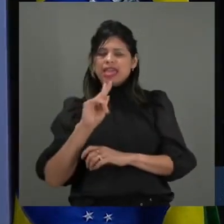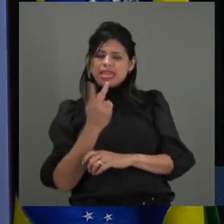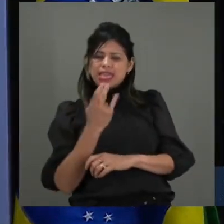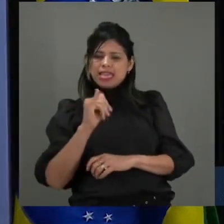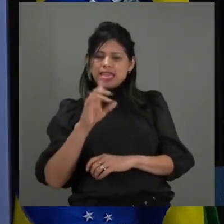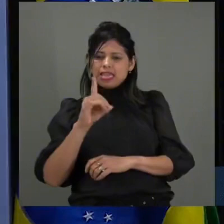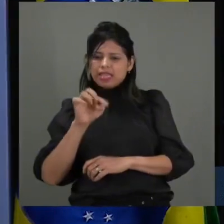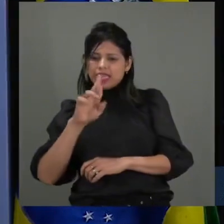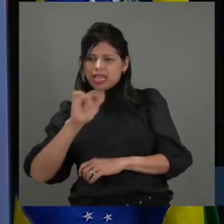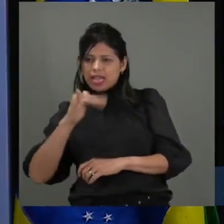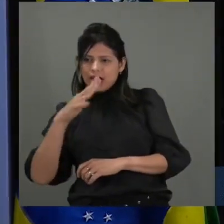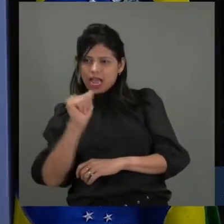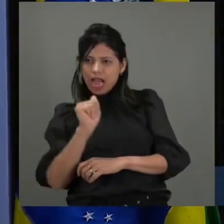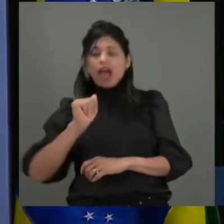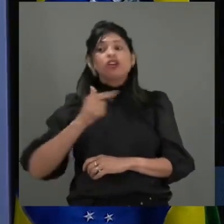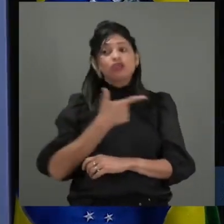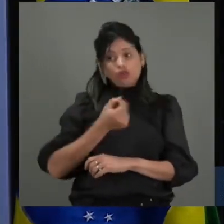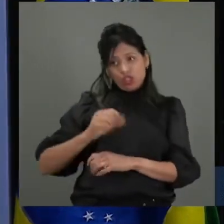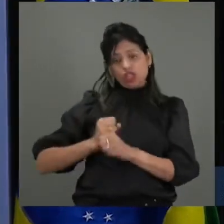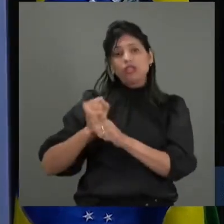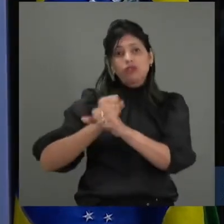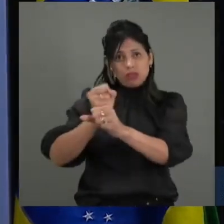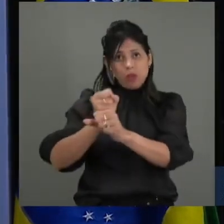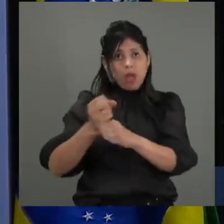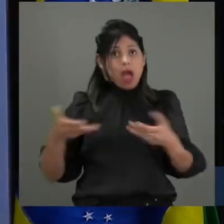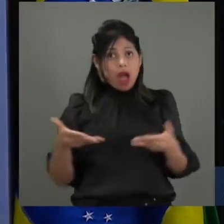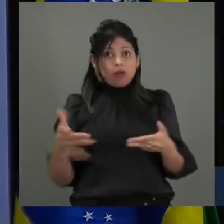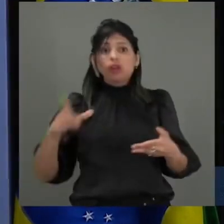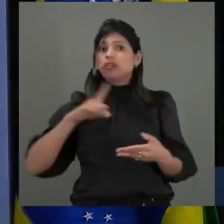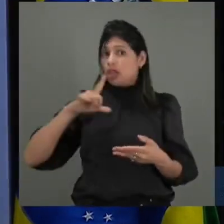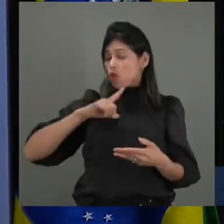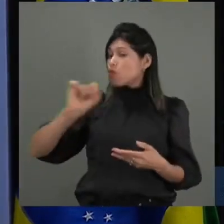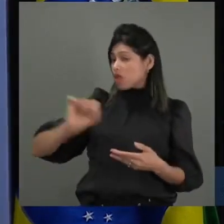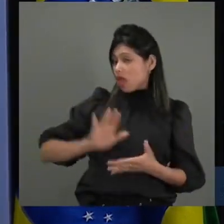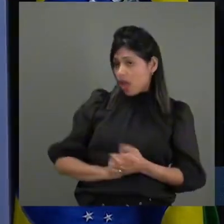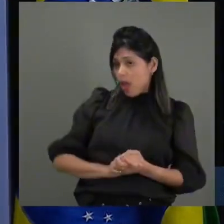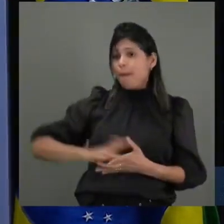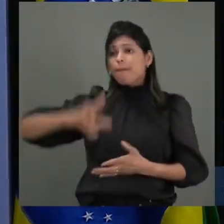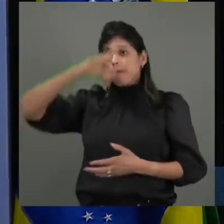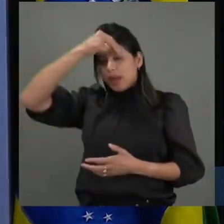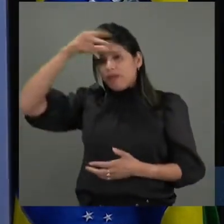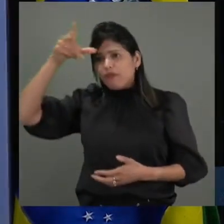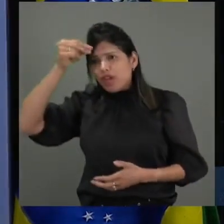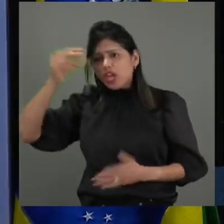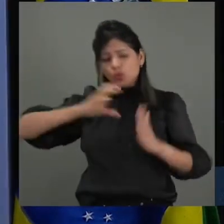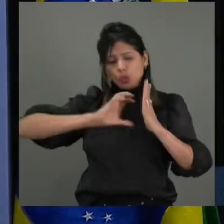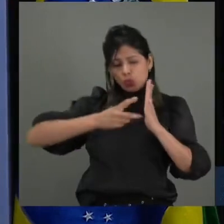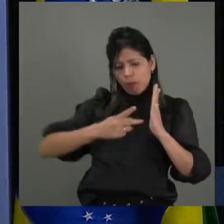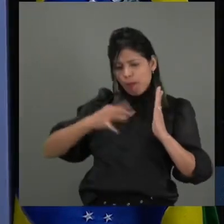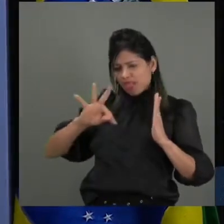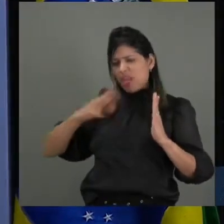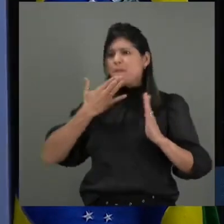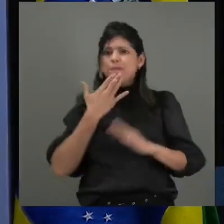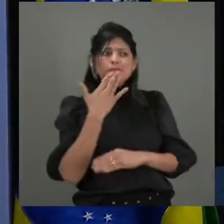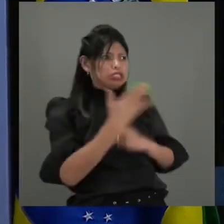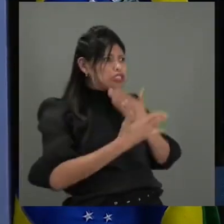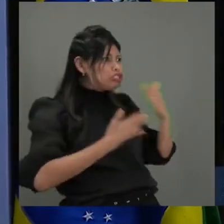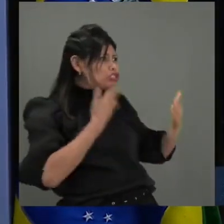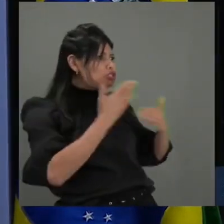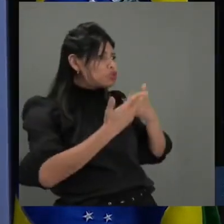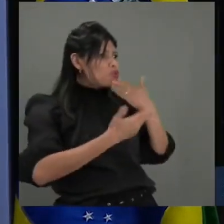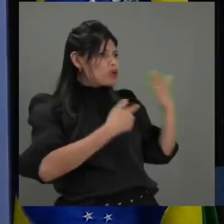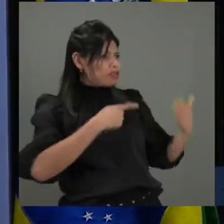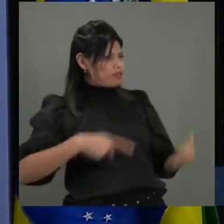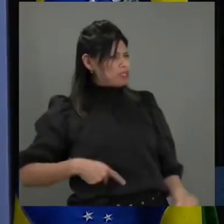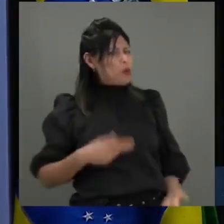Recursos federais irrigaram estados e municípios. Hoje nós vemos até prefeitos do PT pedindo ao presidente Lula que tenha o mesmo tratamento do